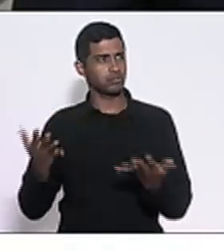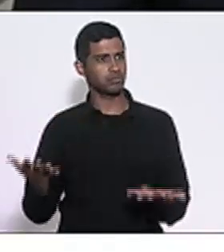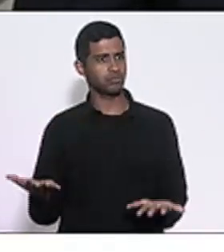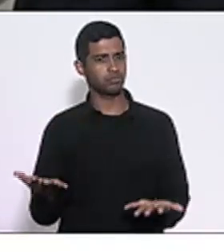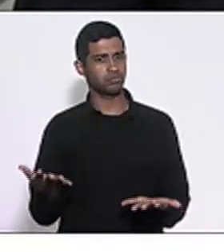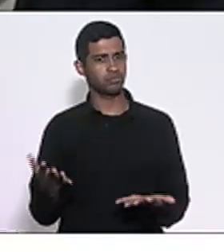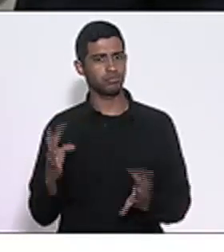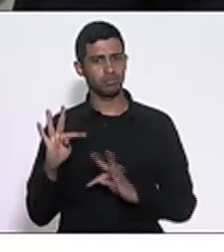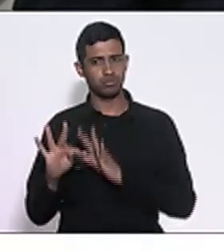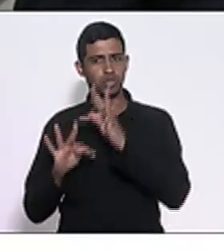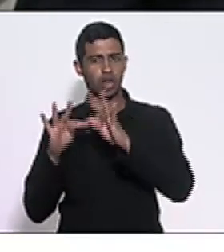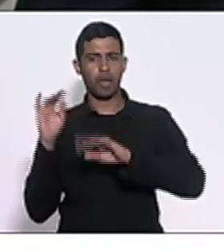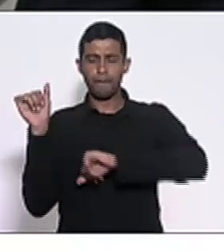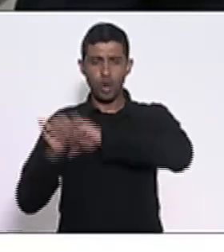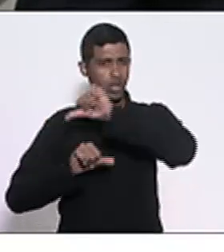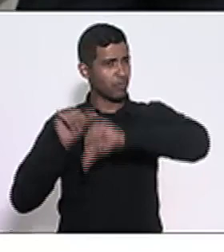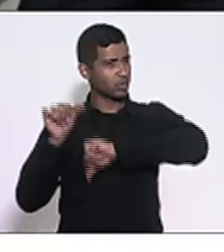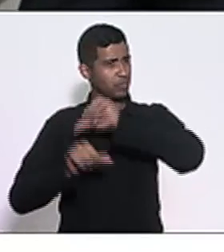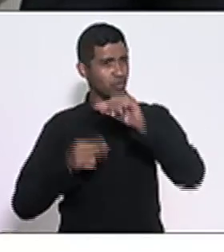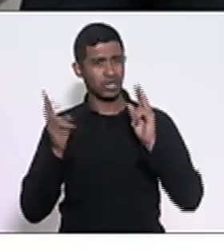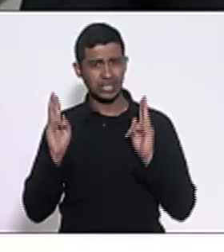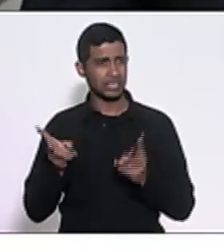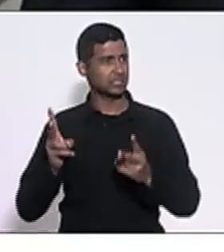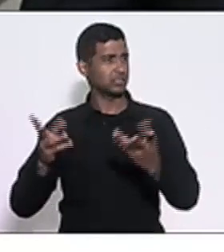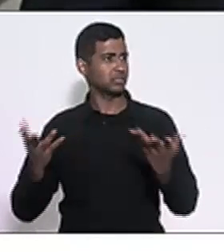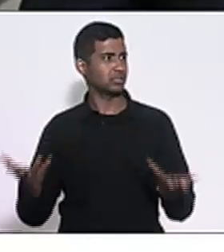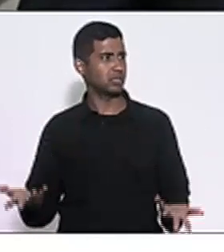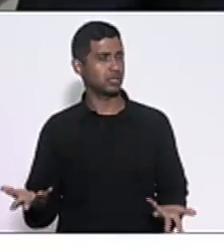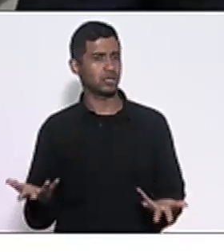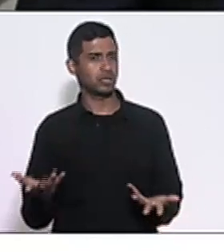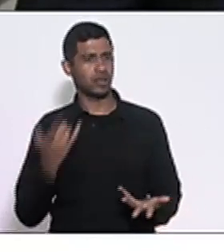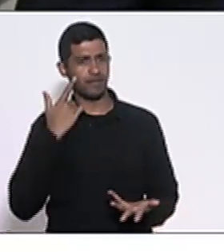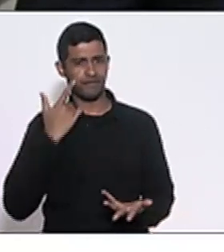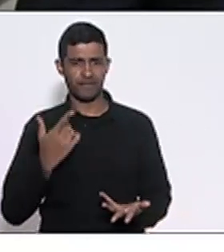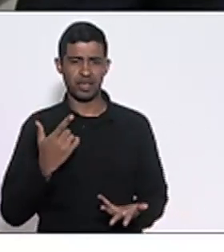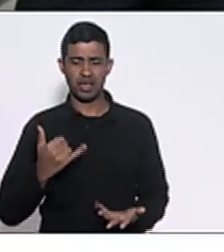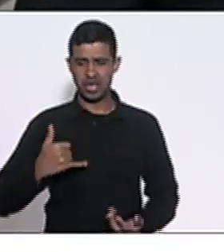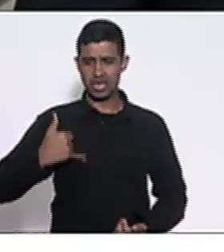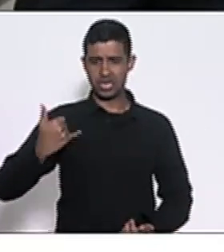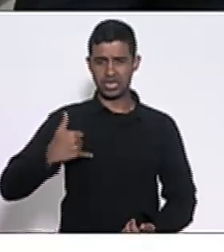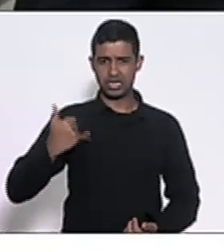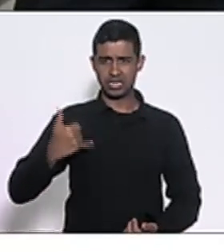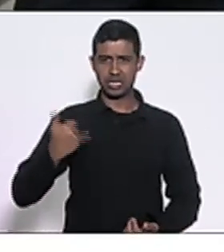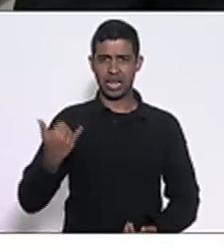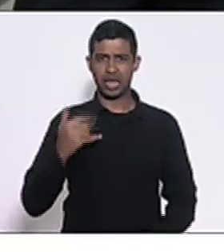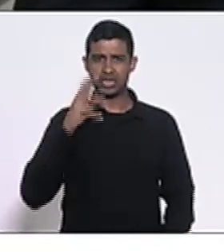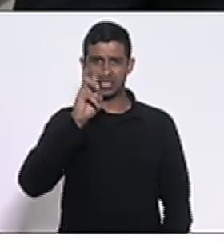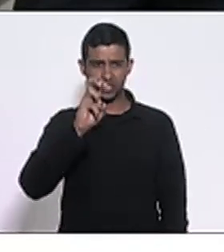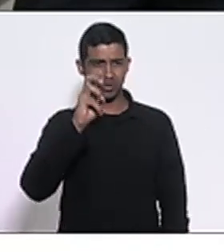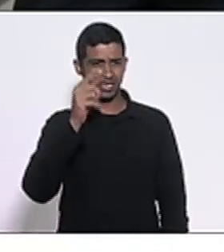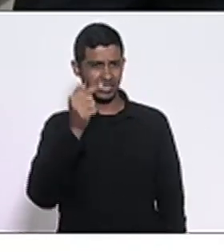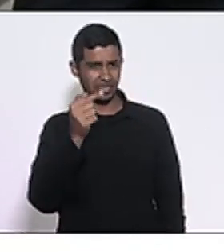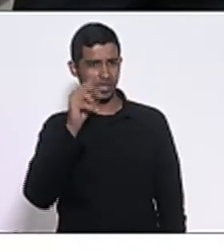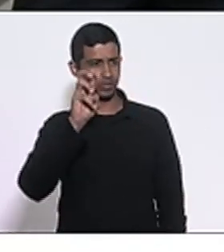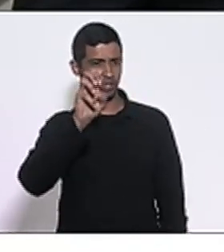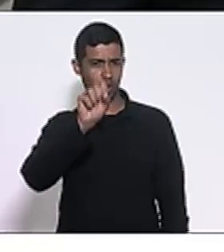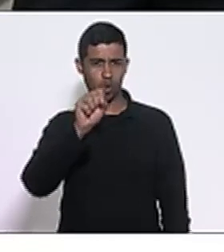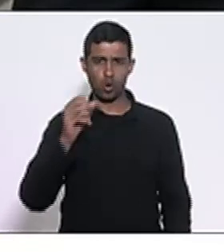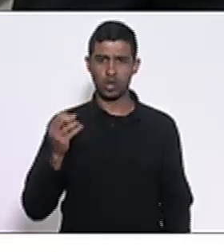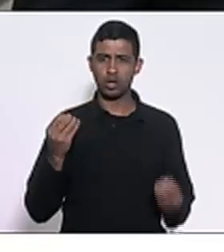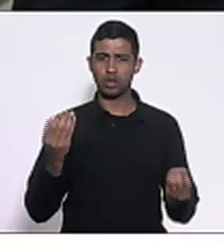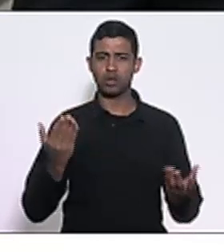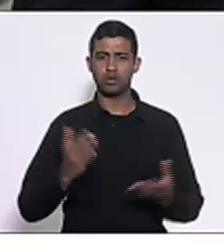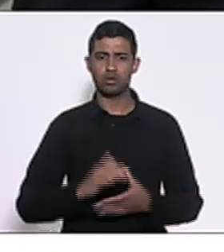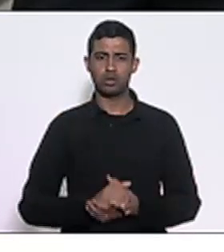muda incessantemente, você ter como média de idade 57, 58 anos, quando era